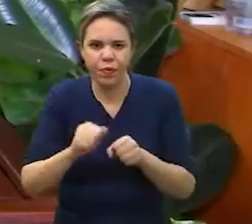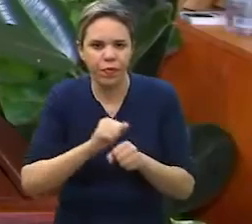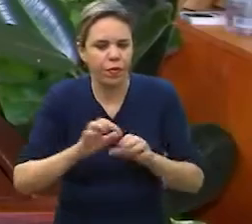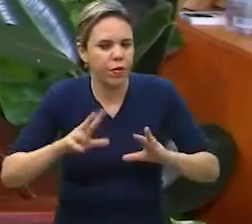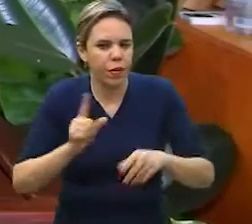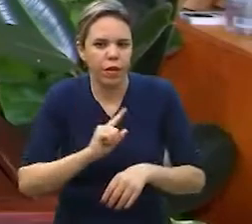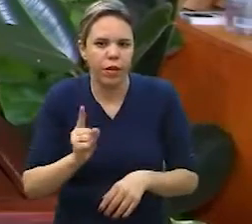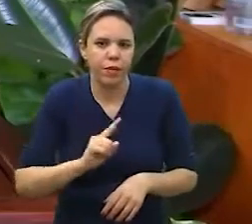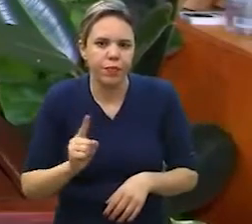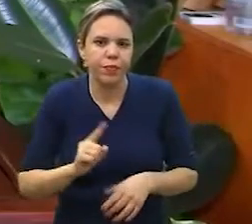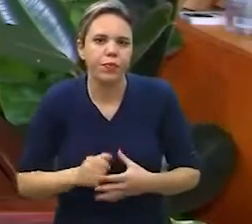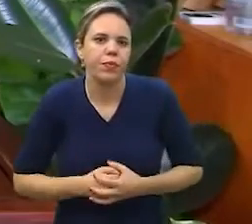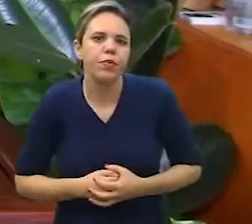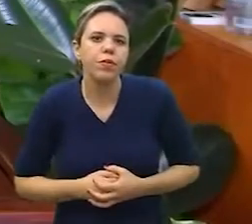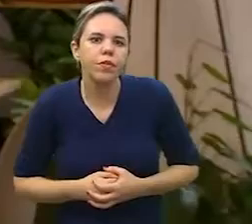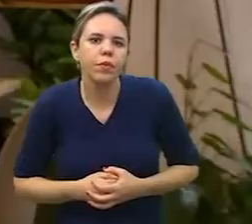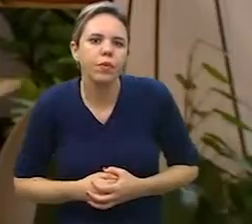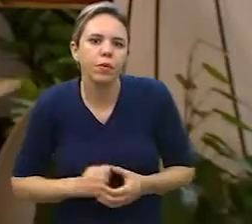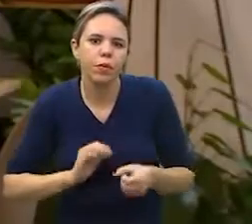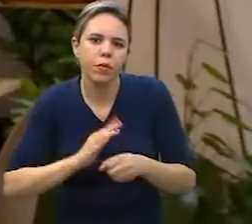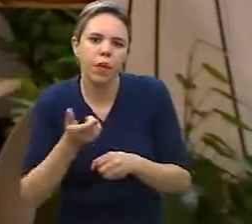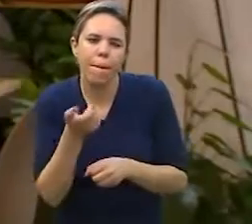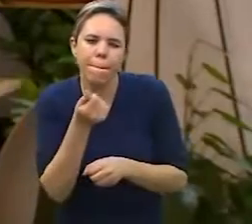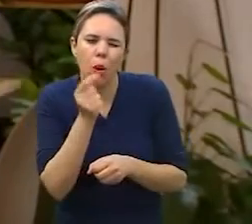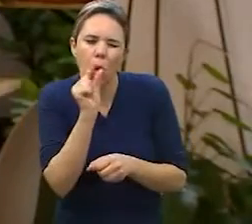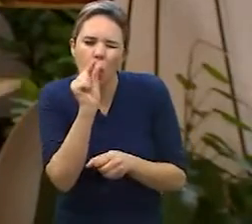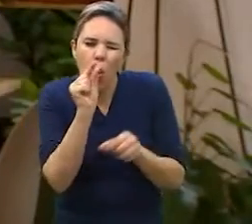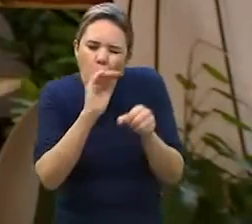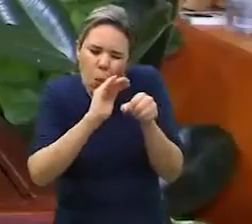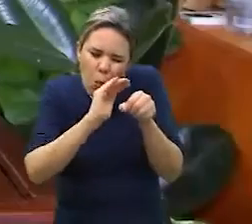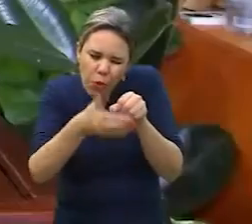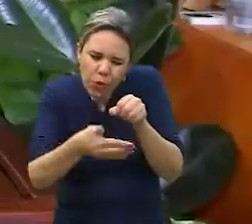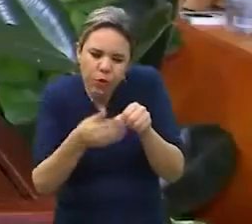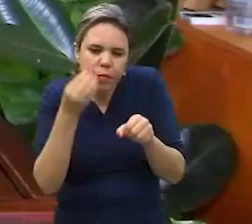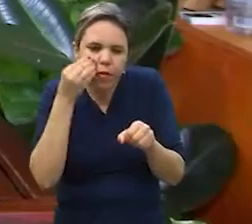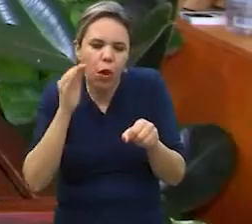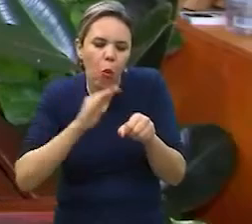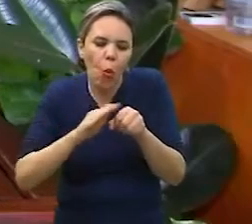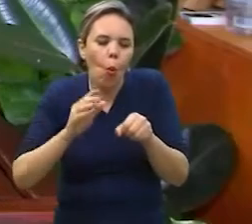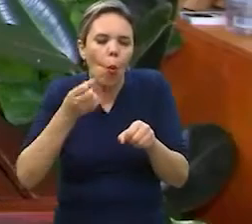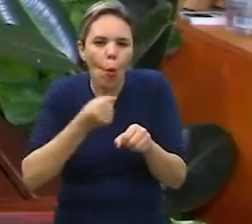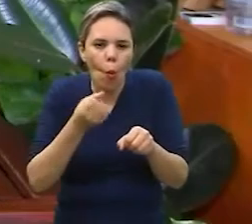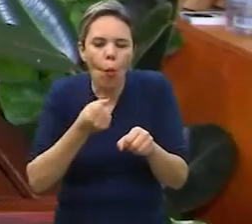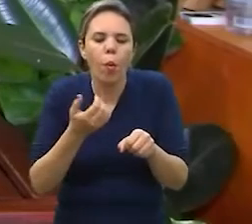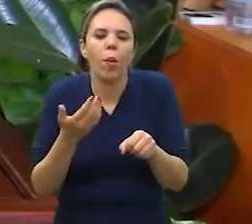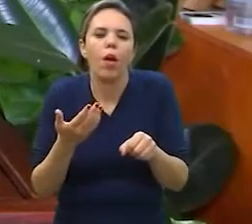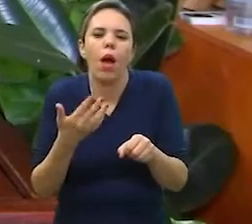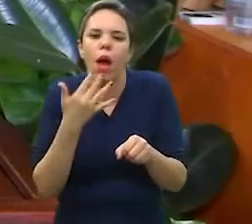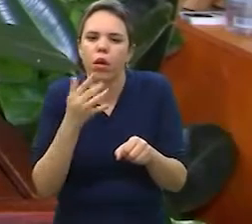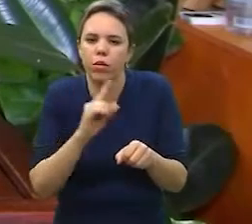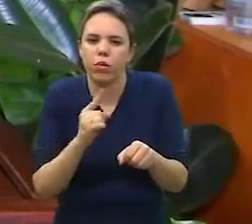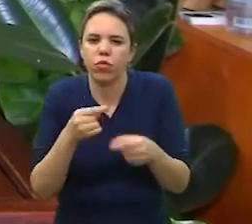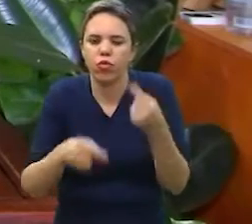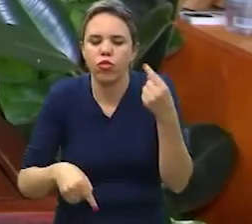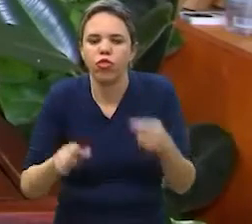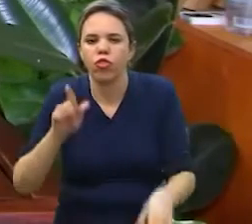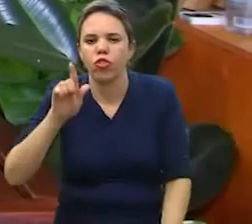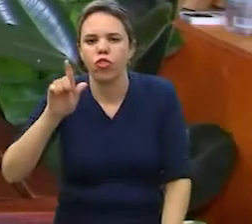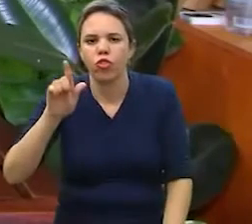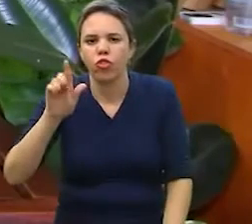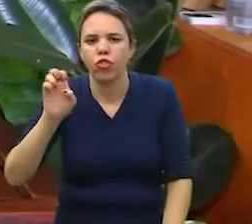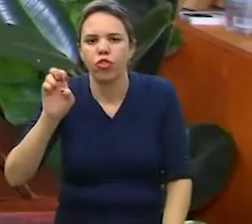raspando tudo. É, não vai raspando tudo. Só dá uma raspadinha só de leve por cima, pra tentar não chegar no branco. Essa combina com gengibre ou